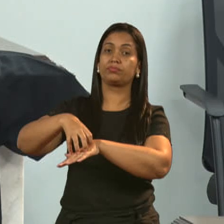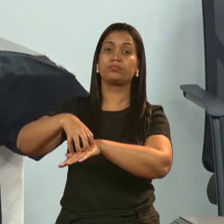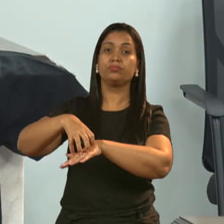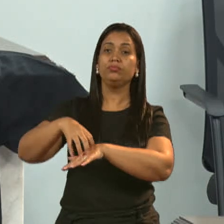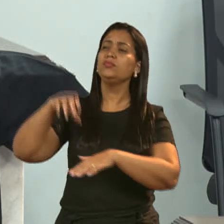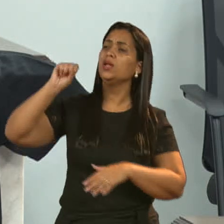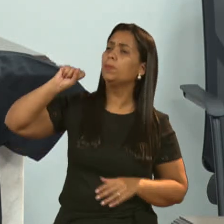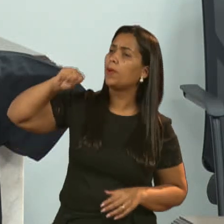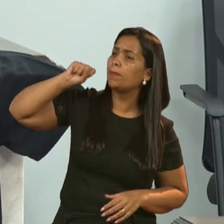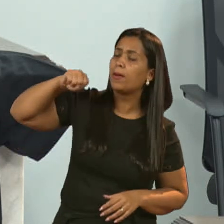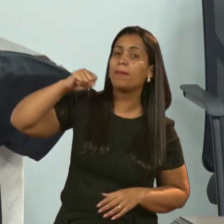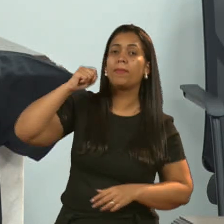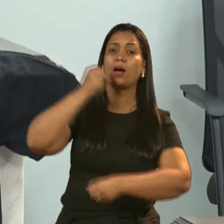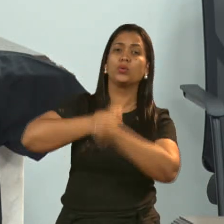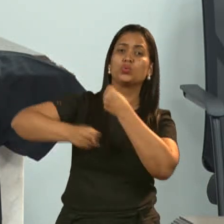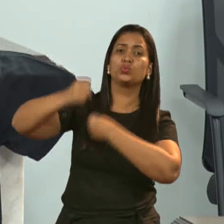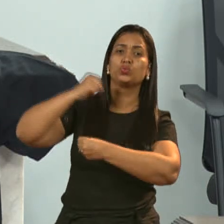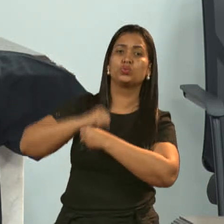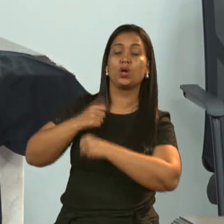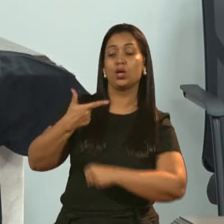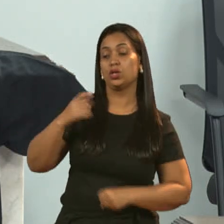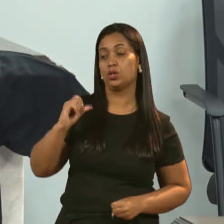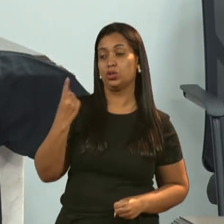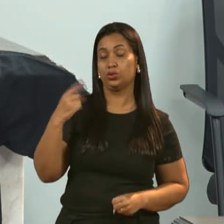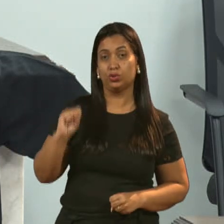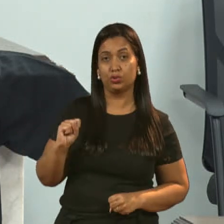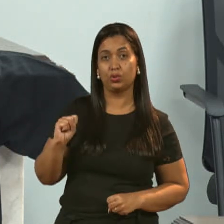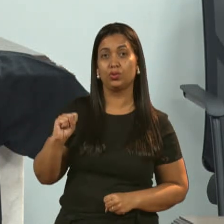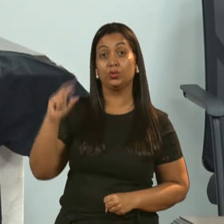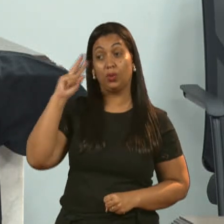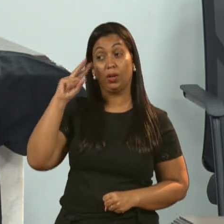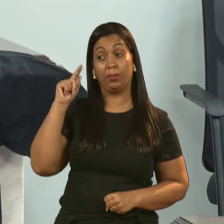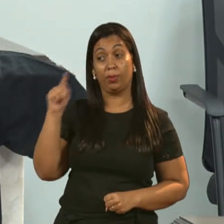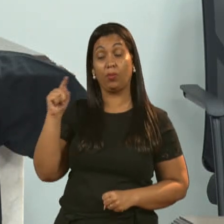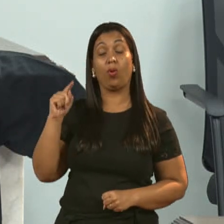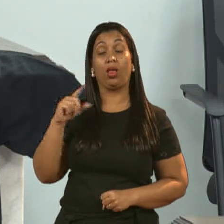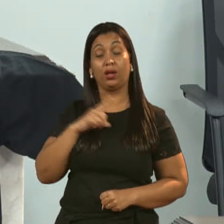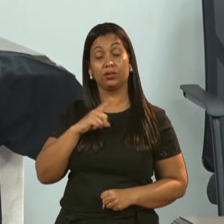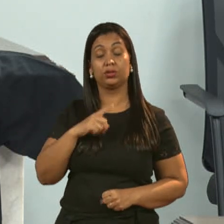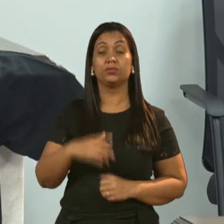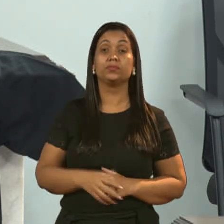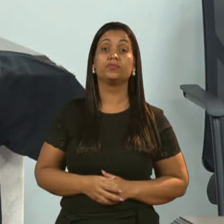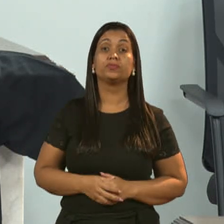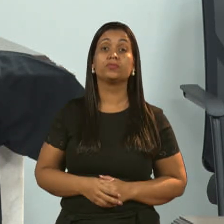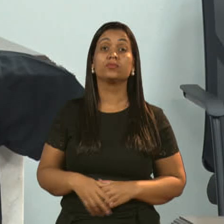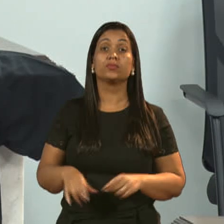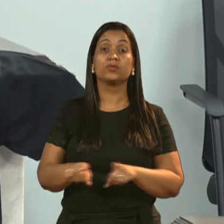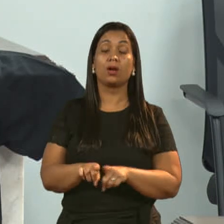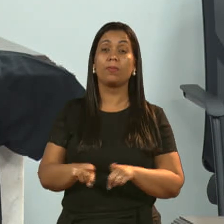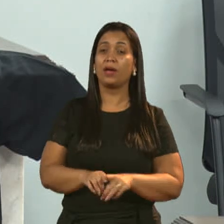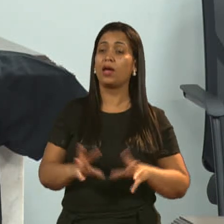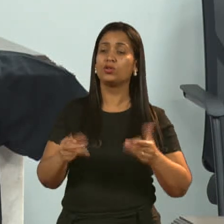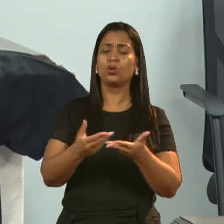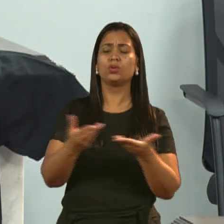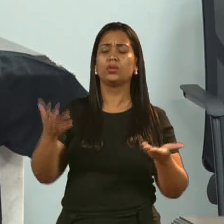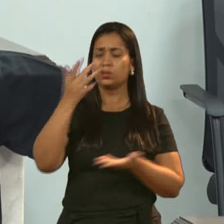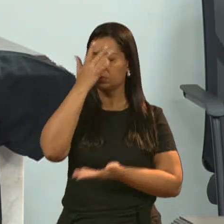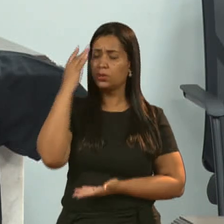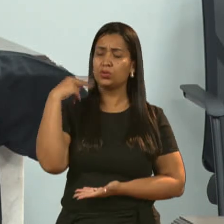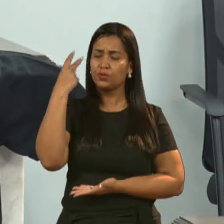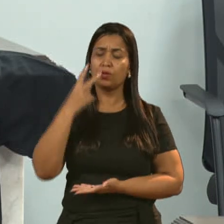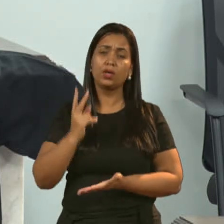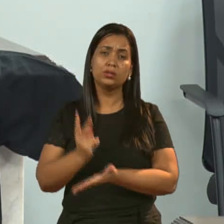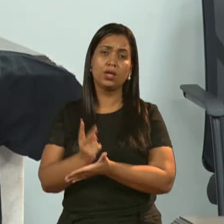bati a porta em 2018. Até estava lembrando a ele. E também a todos os nobres vereadores que sempre